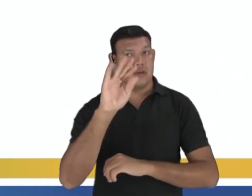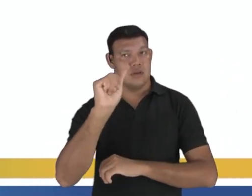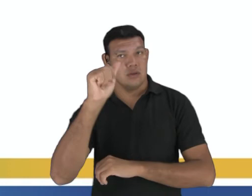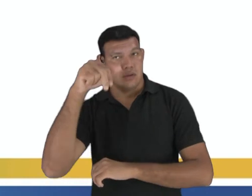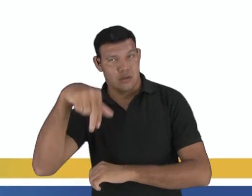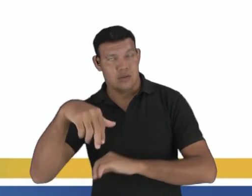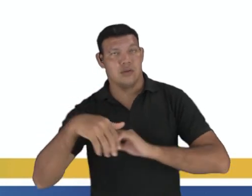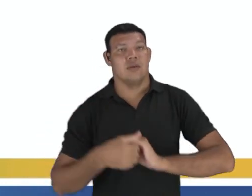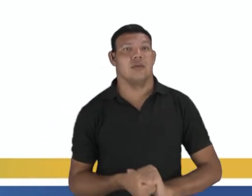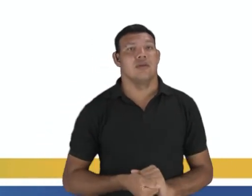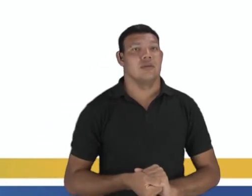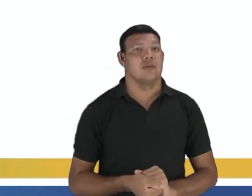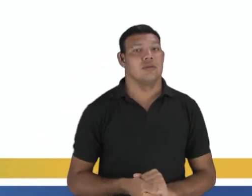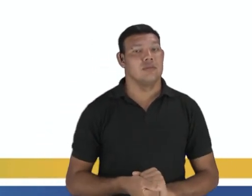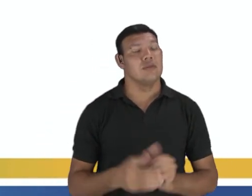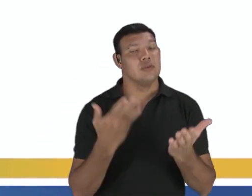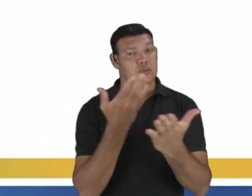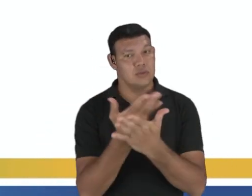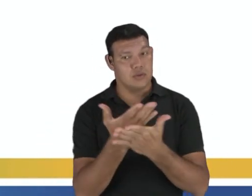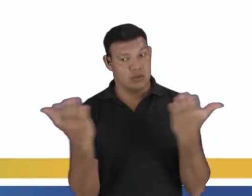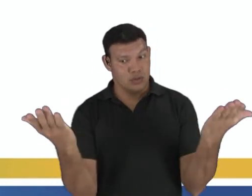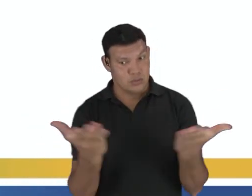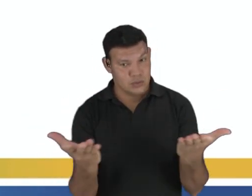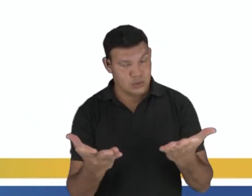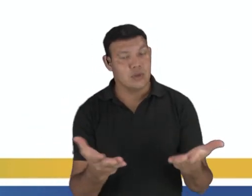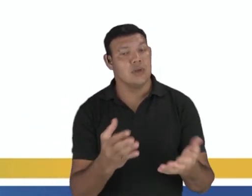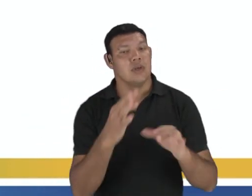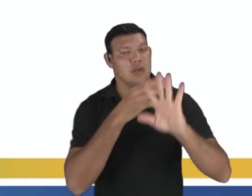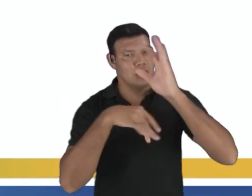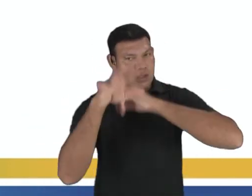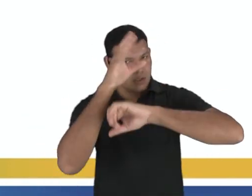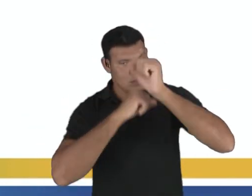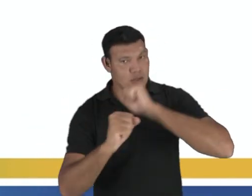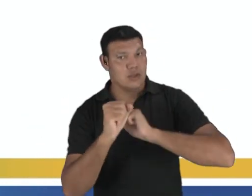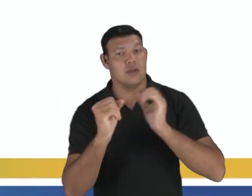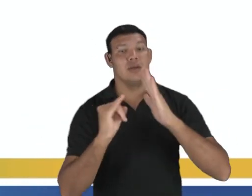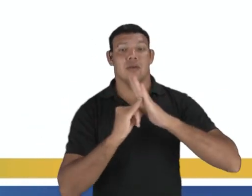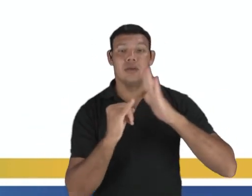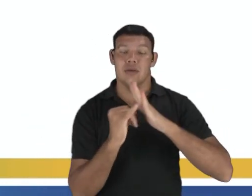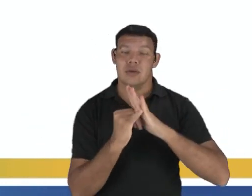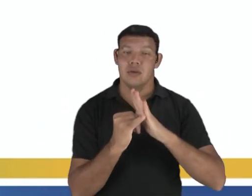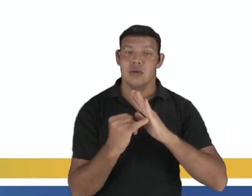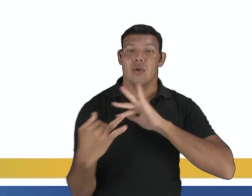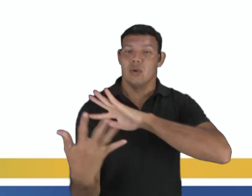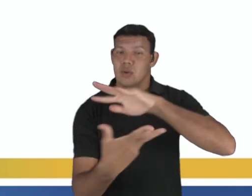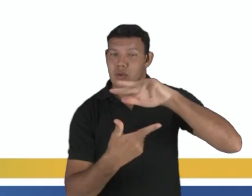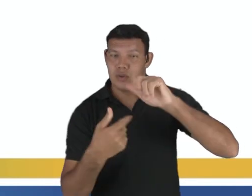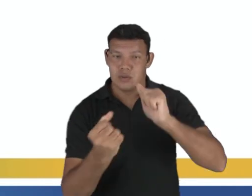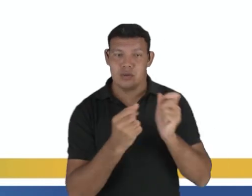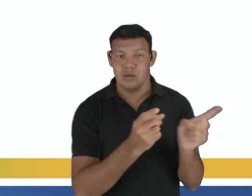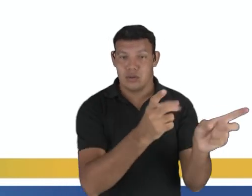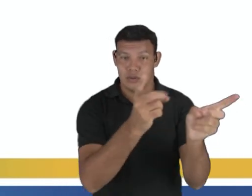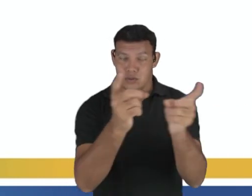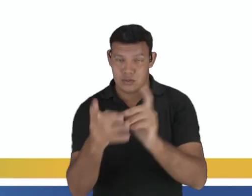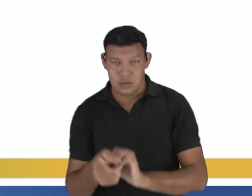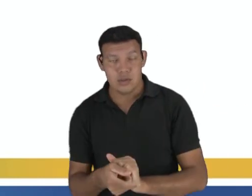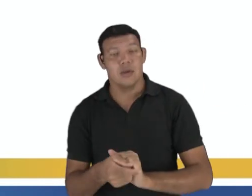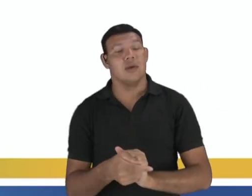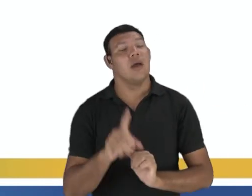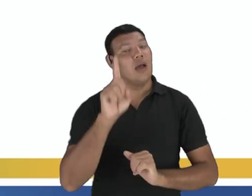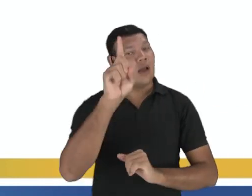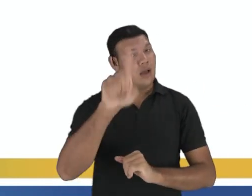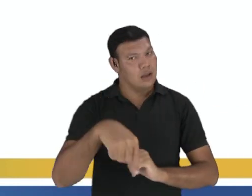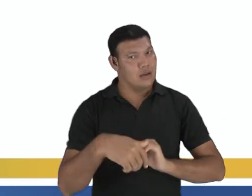Então, quando a gente estudou, a gente aprendeu que a Organização Mundial do Comércio, a OMC,